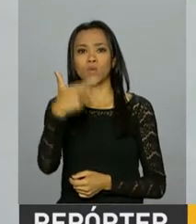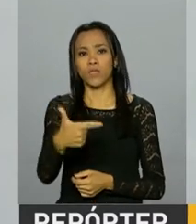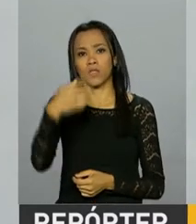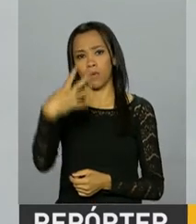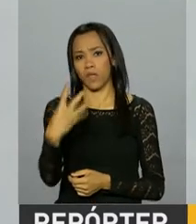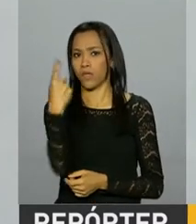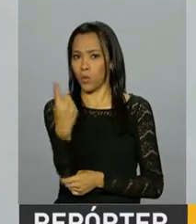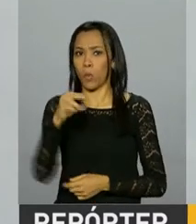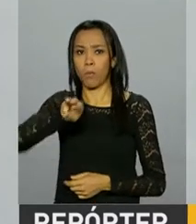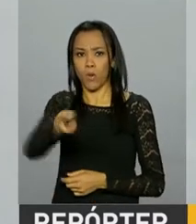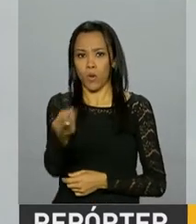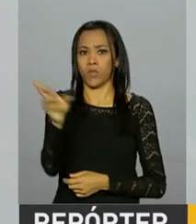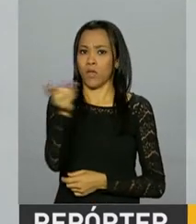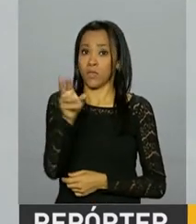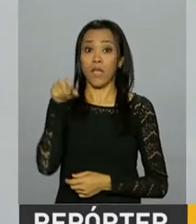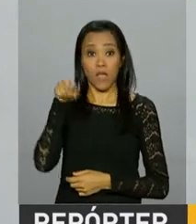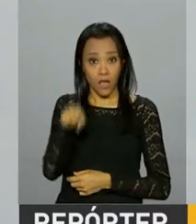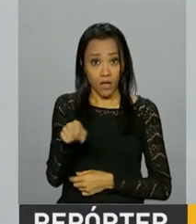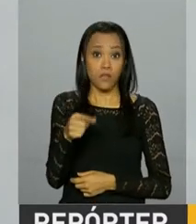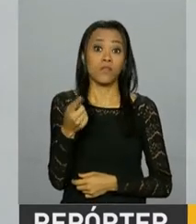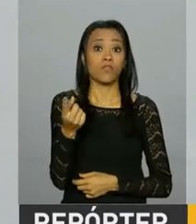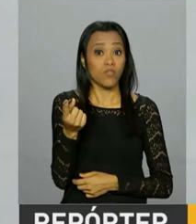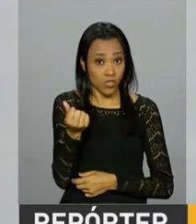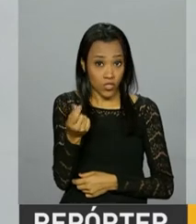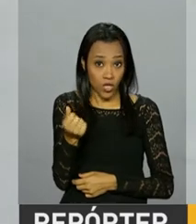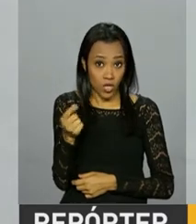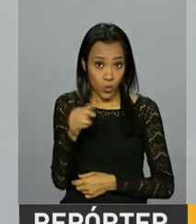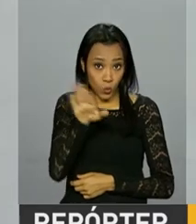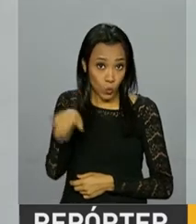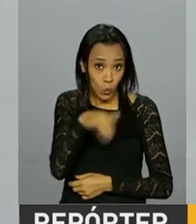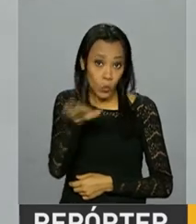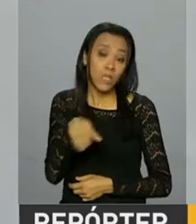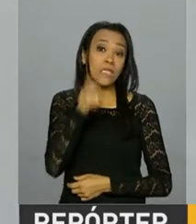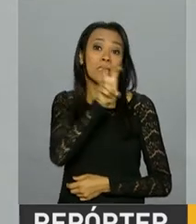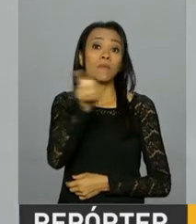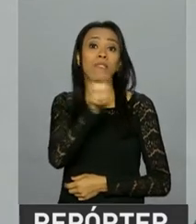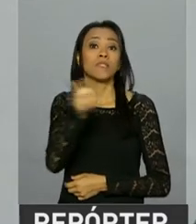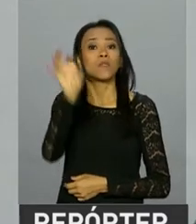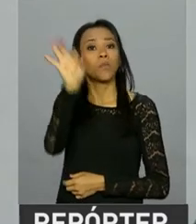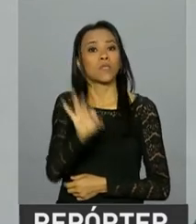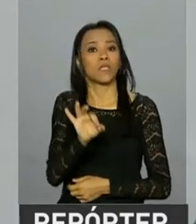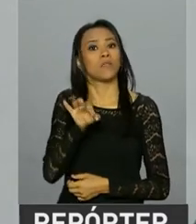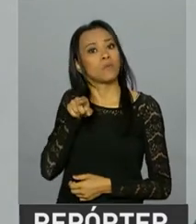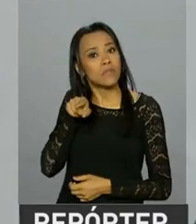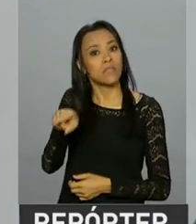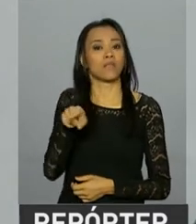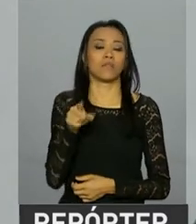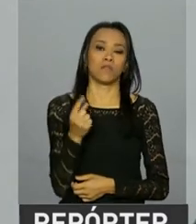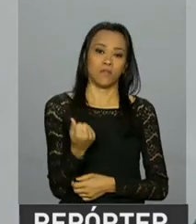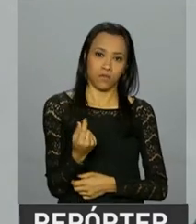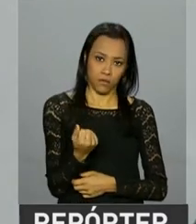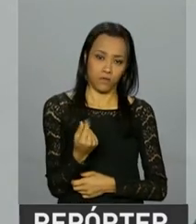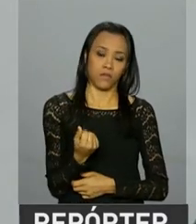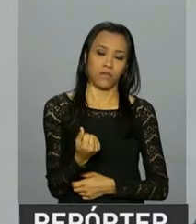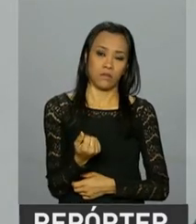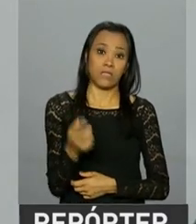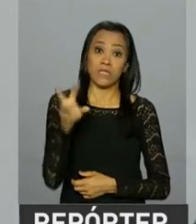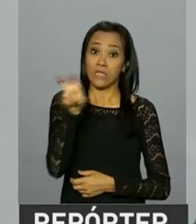reais nós tivemos 55 por cento de tudo isso